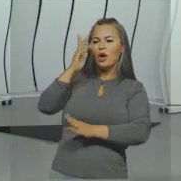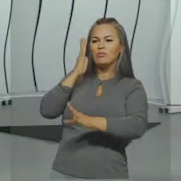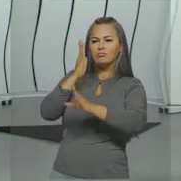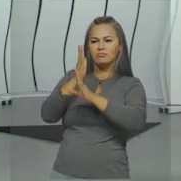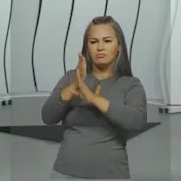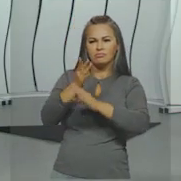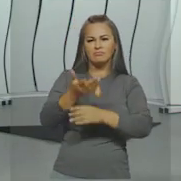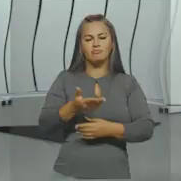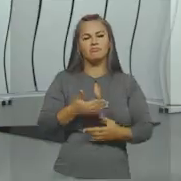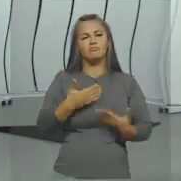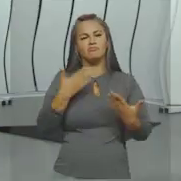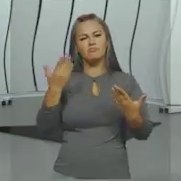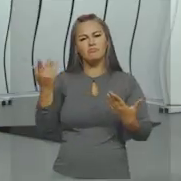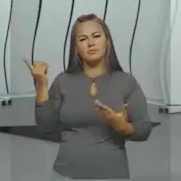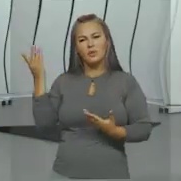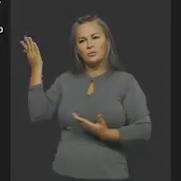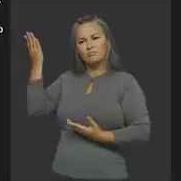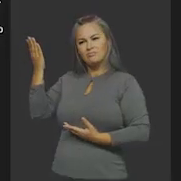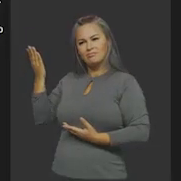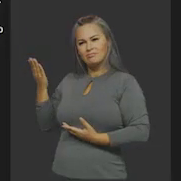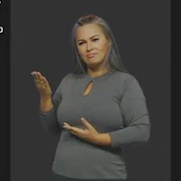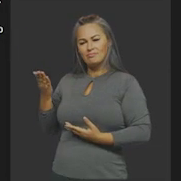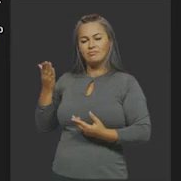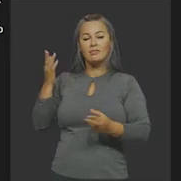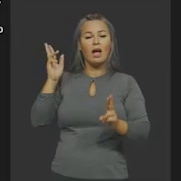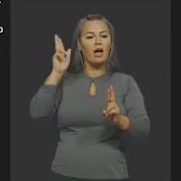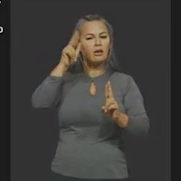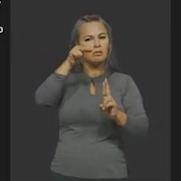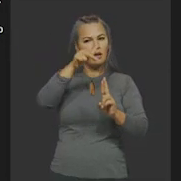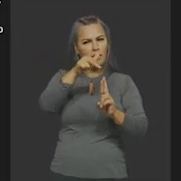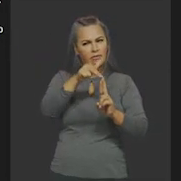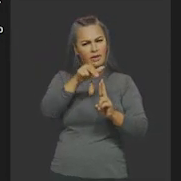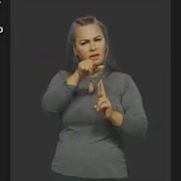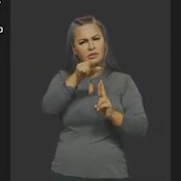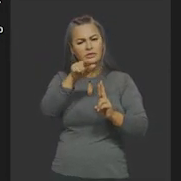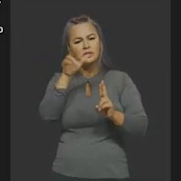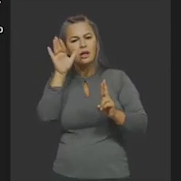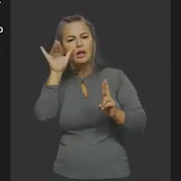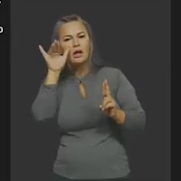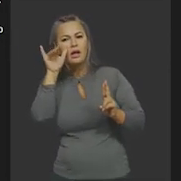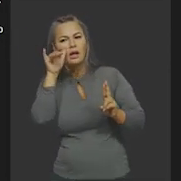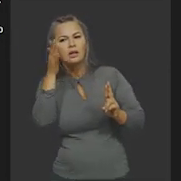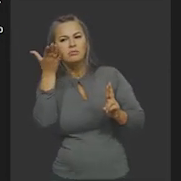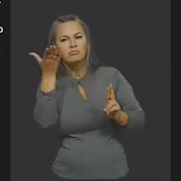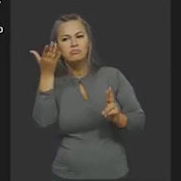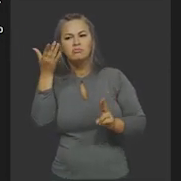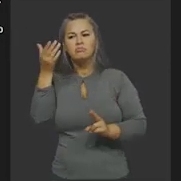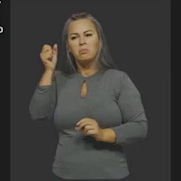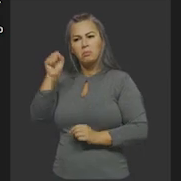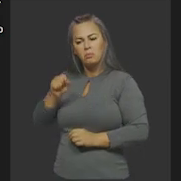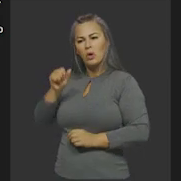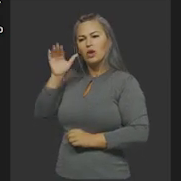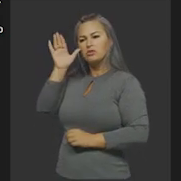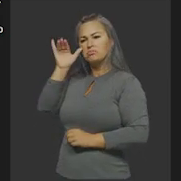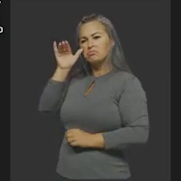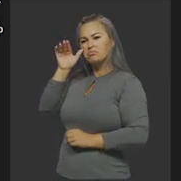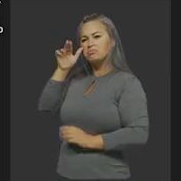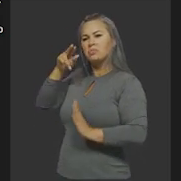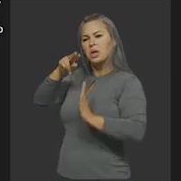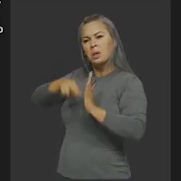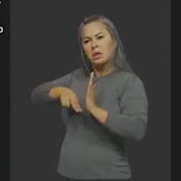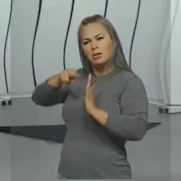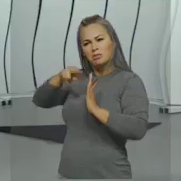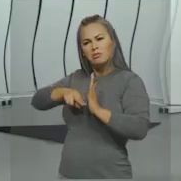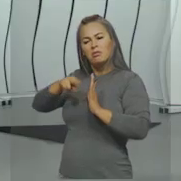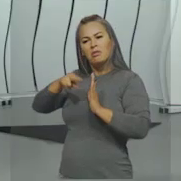Estão aí algumas referências bibliográficas, espero que você tenha interesse e visite aí, ou procure aí um pouco mais de informação sobre o assunto,